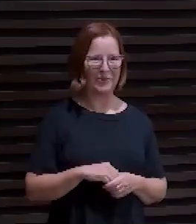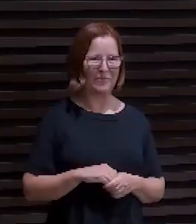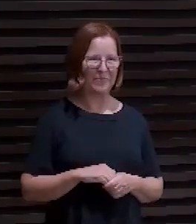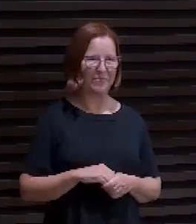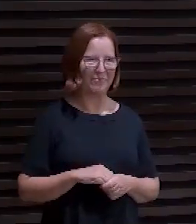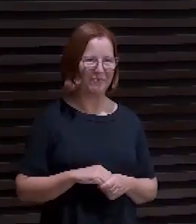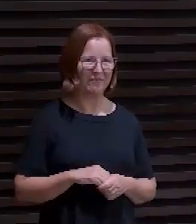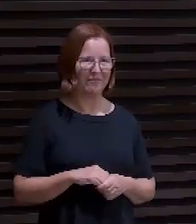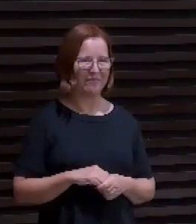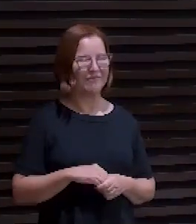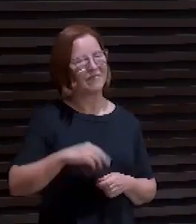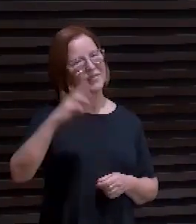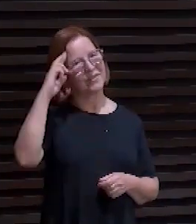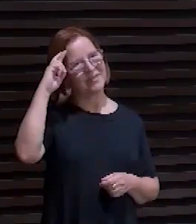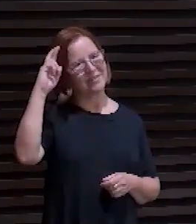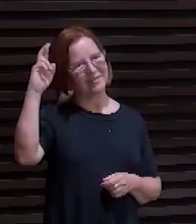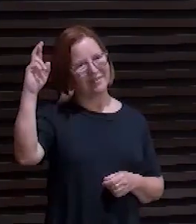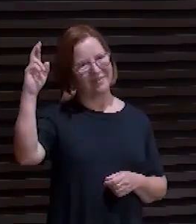Ó Senhor,